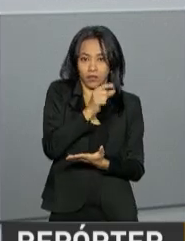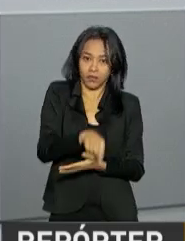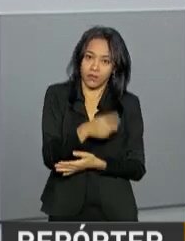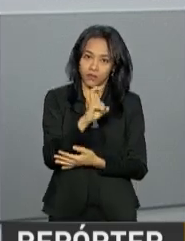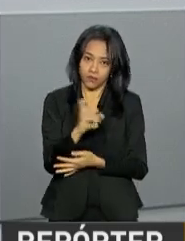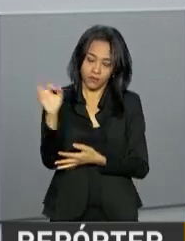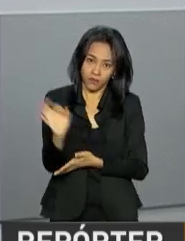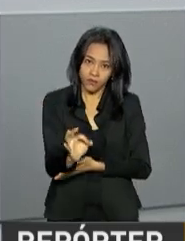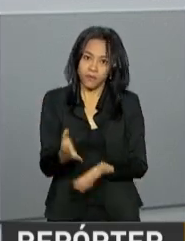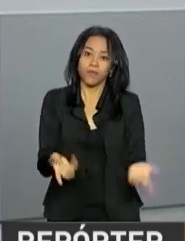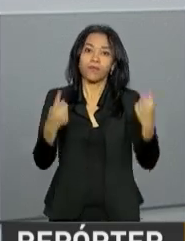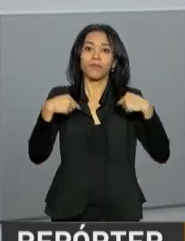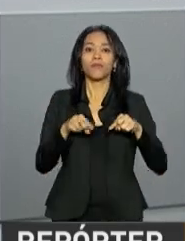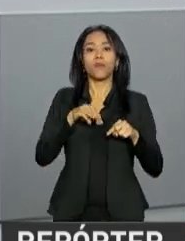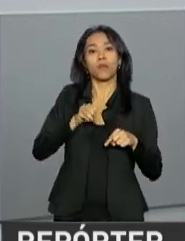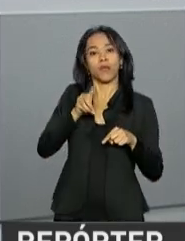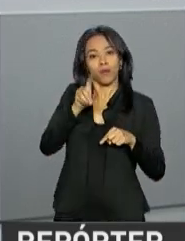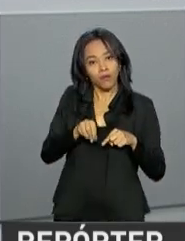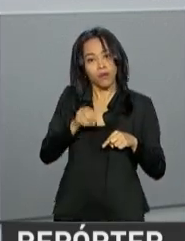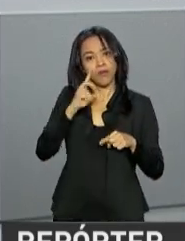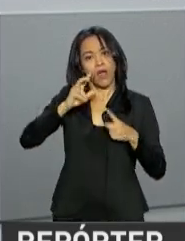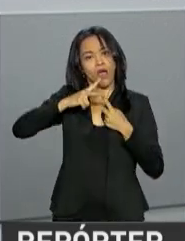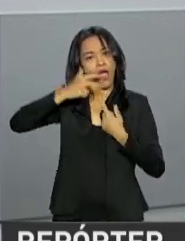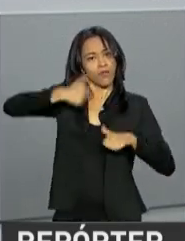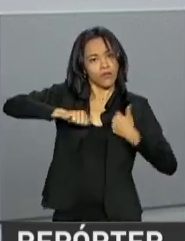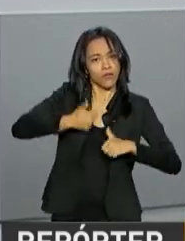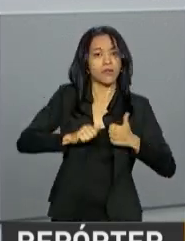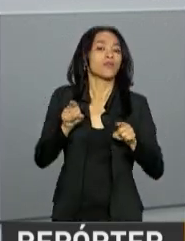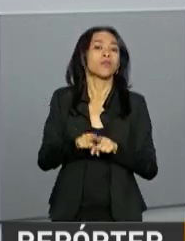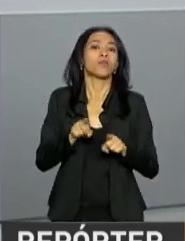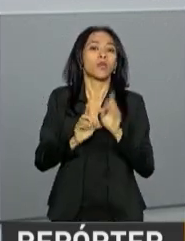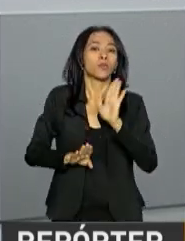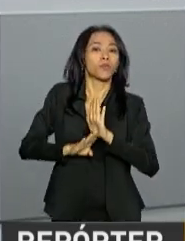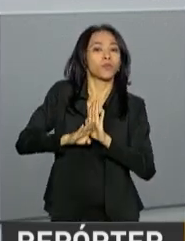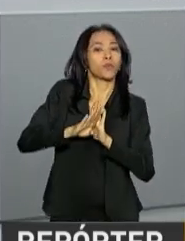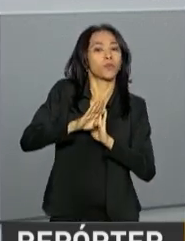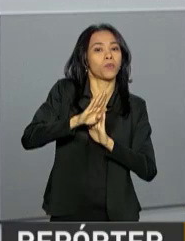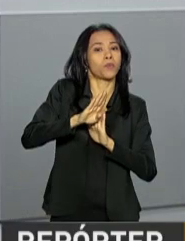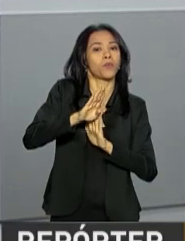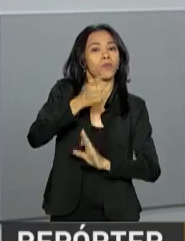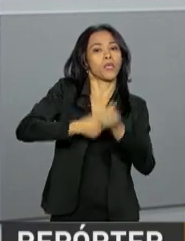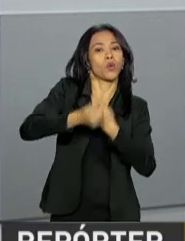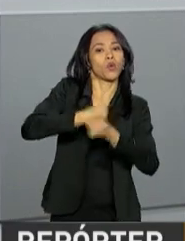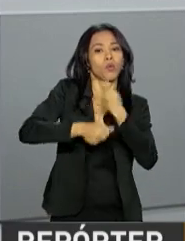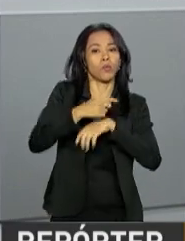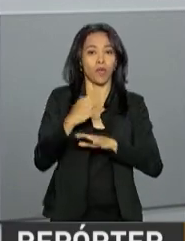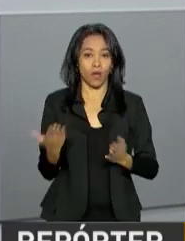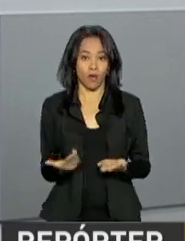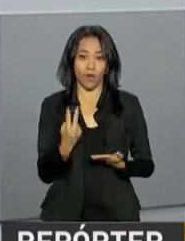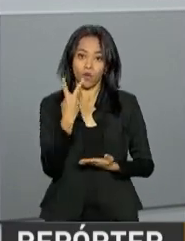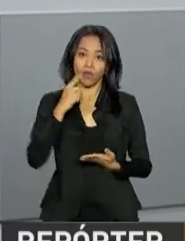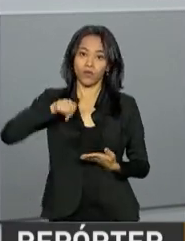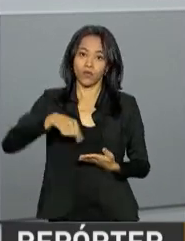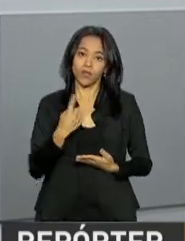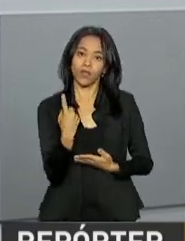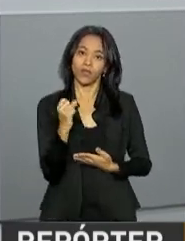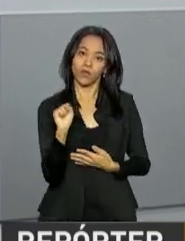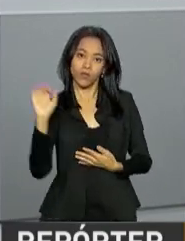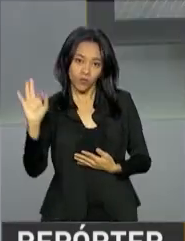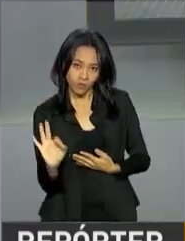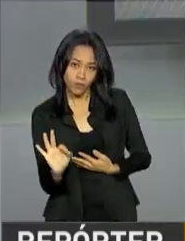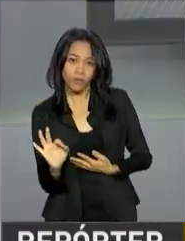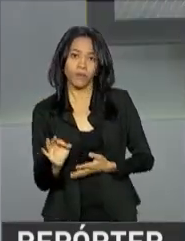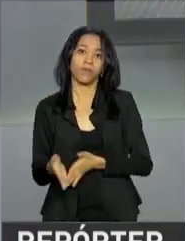cento o mercado revisou também a expectativa de crescimento da economia que passou para 2,18 por